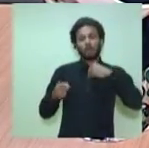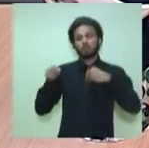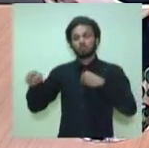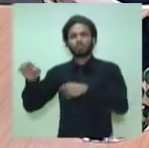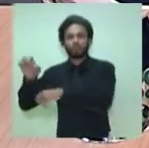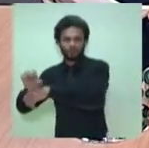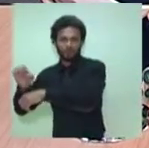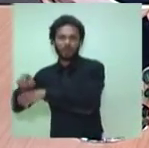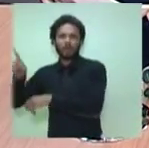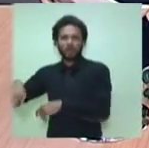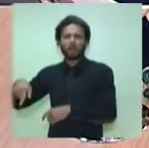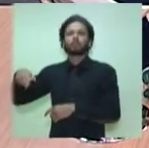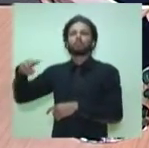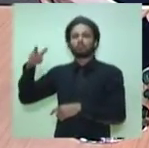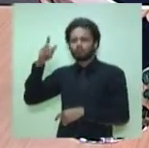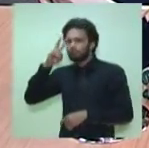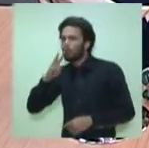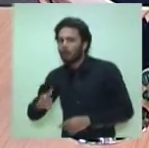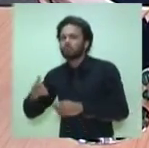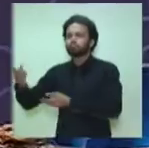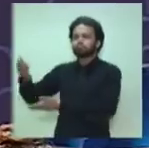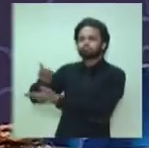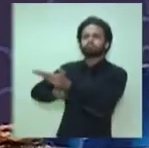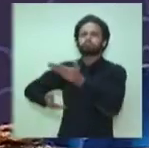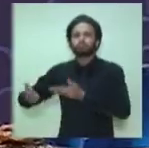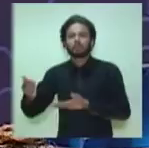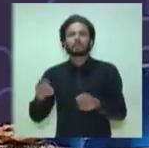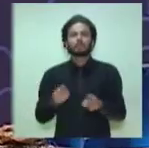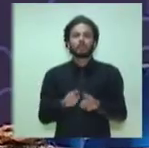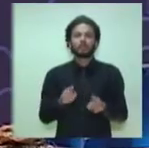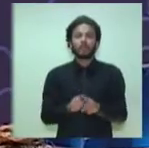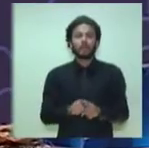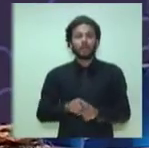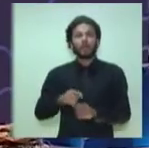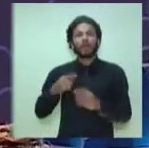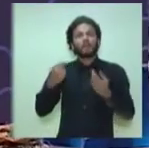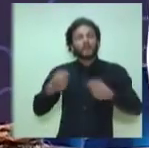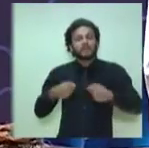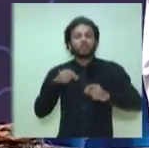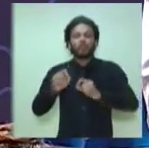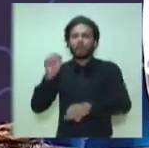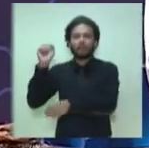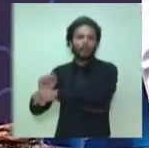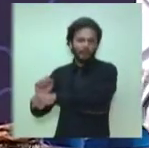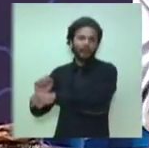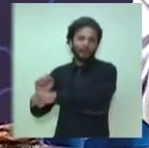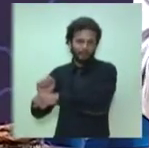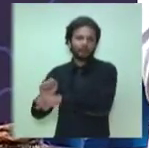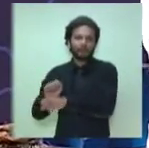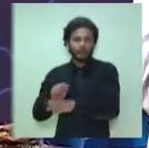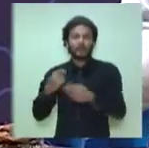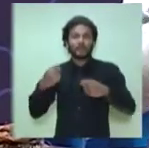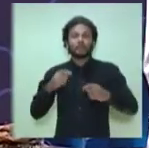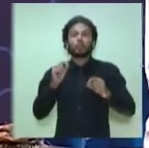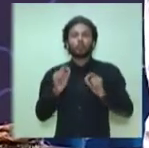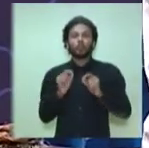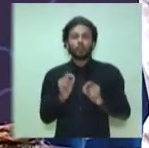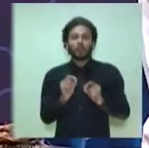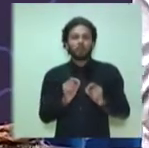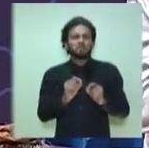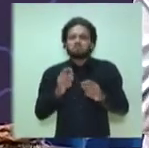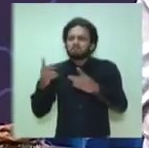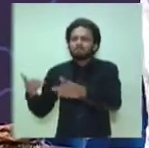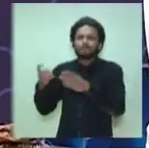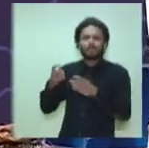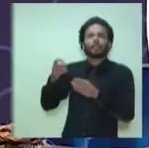mais forte é a União, o ente intermediário é o Estado. Este faliu, este está parado completamente. A União tem que dar sinal de vida